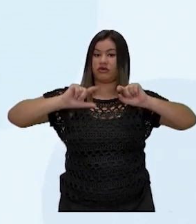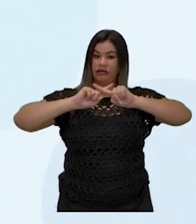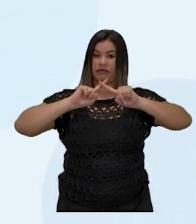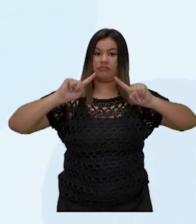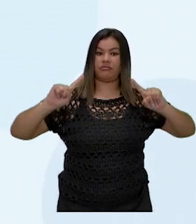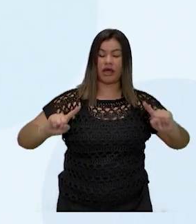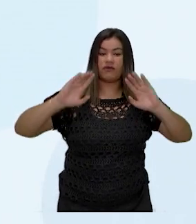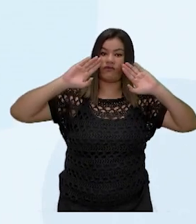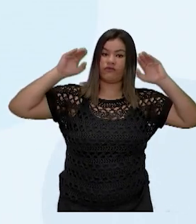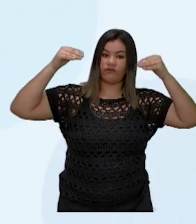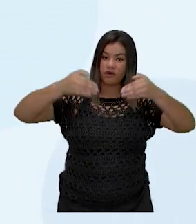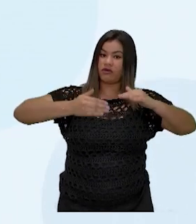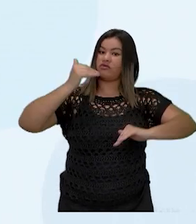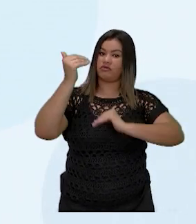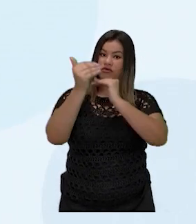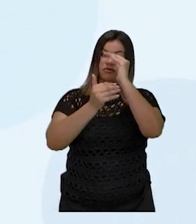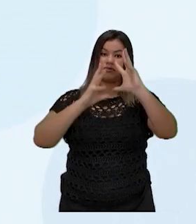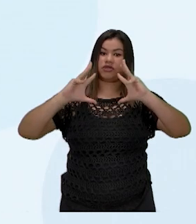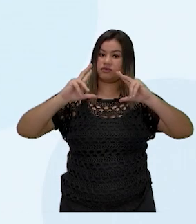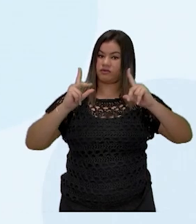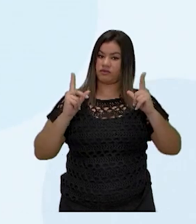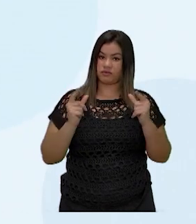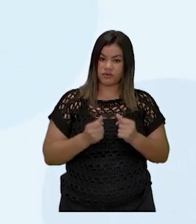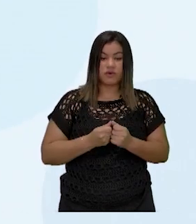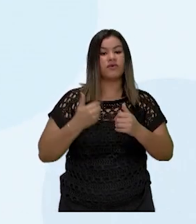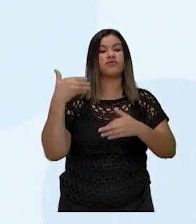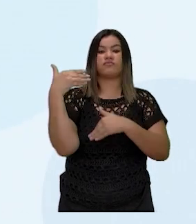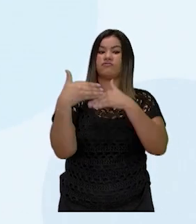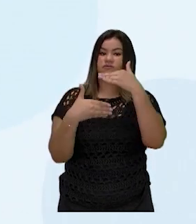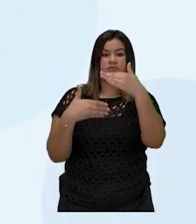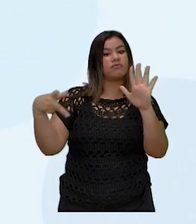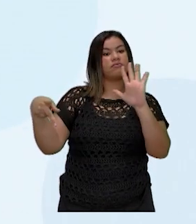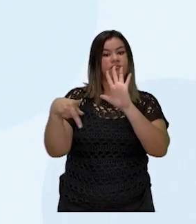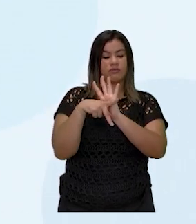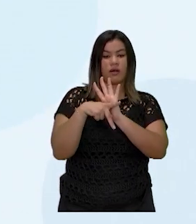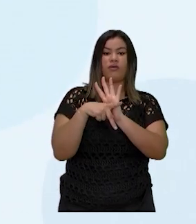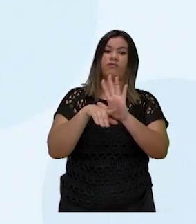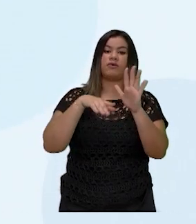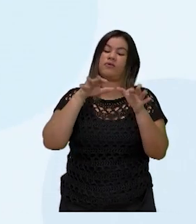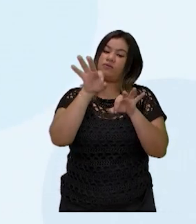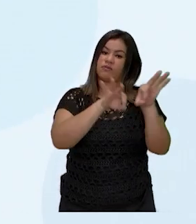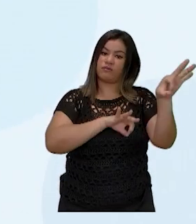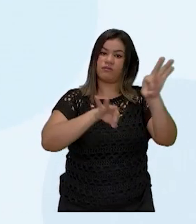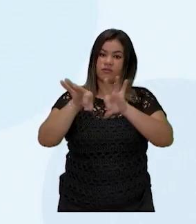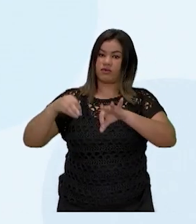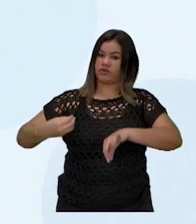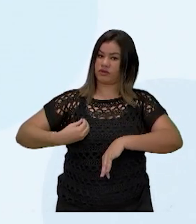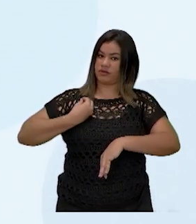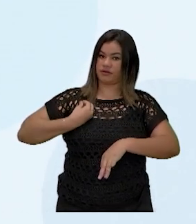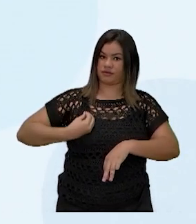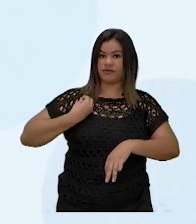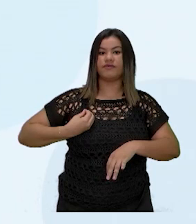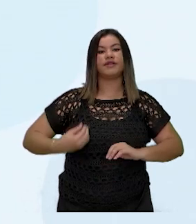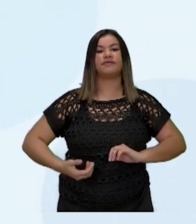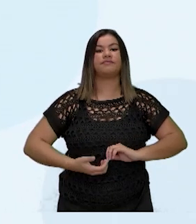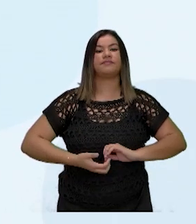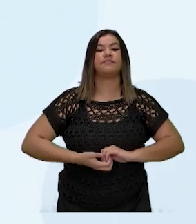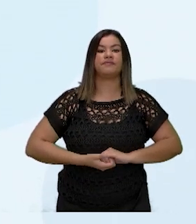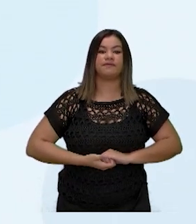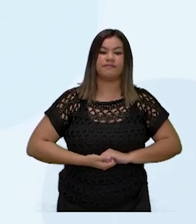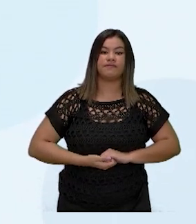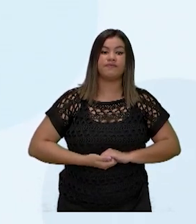o centro. A gente sabe que no segundo ano, os alunos não têm um projeto de vida definido, que será esse para a vida inteira. No